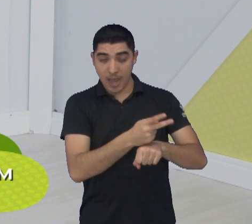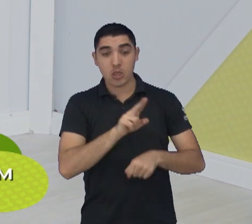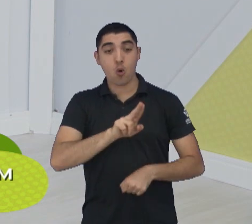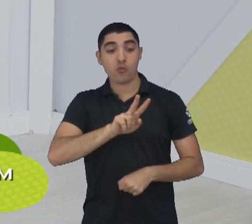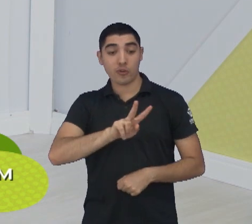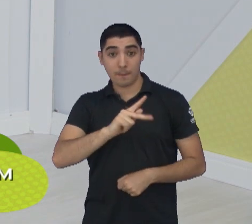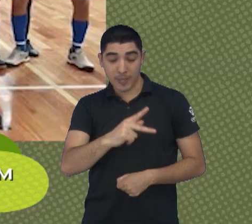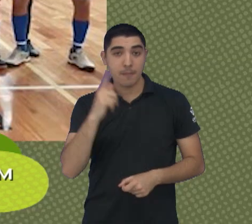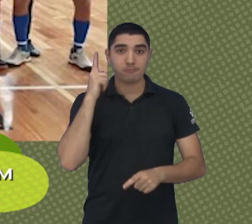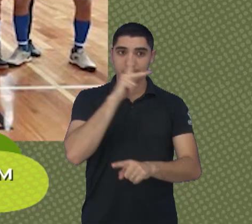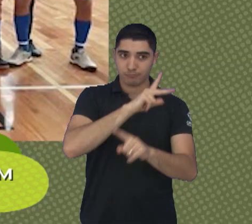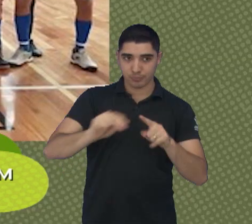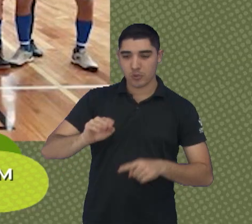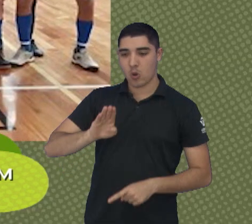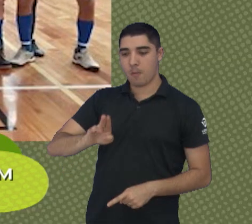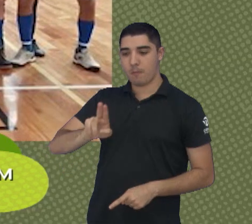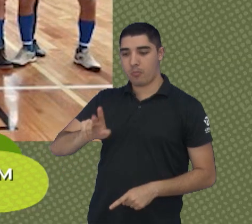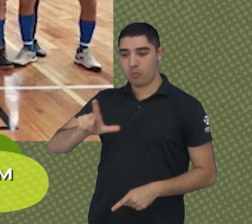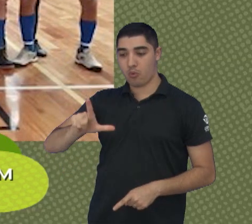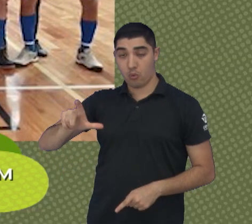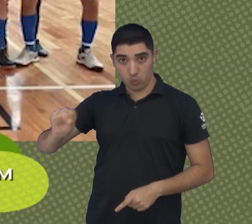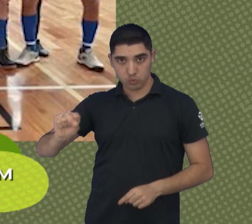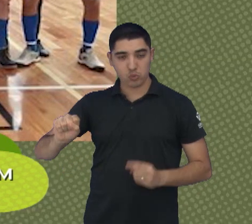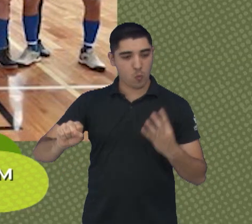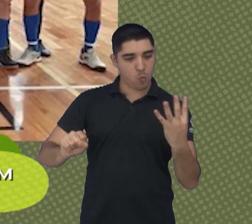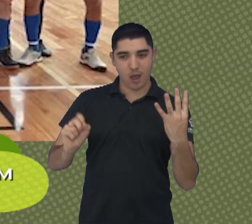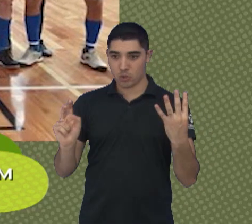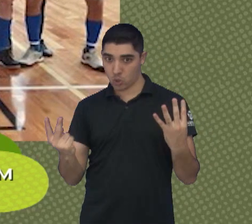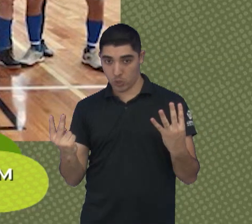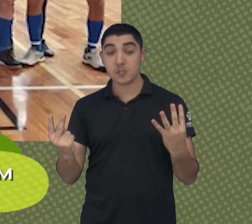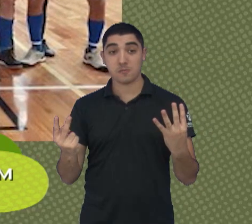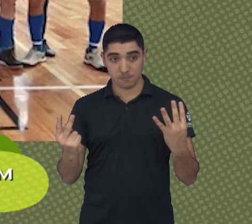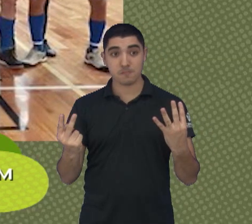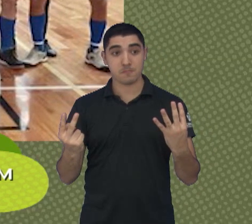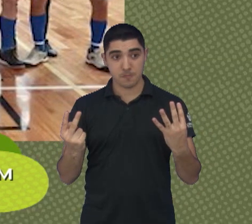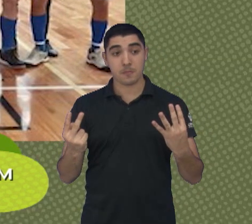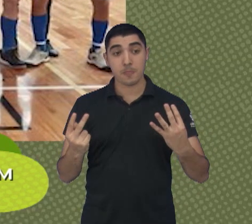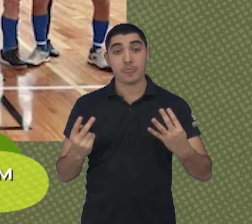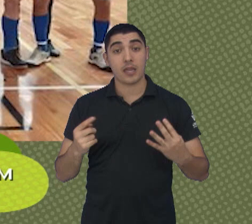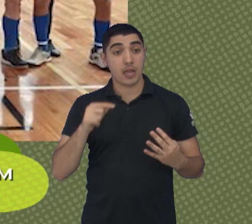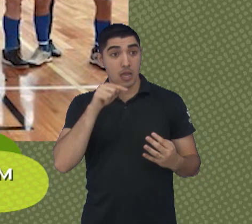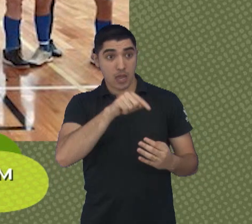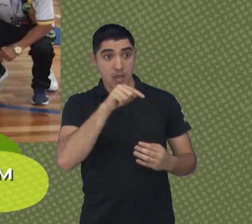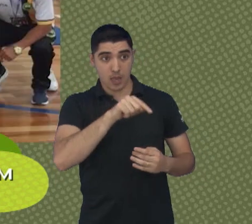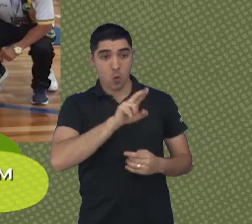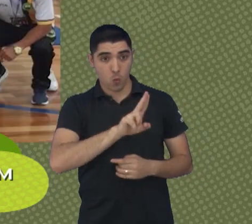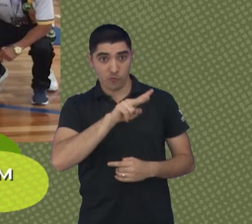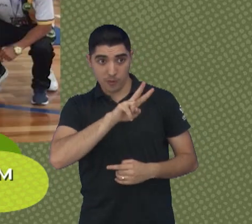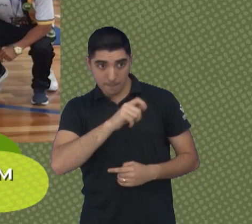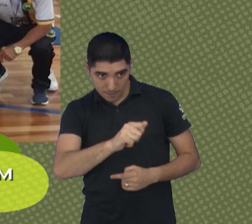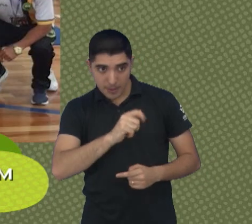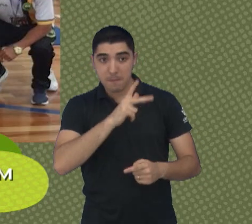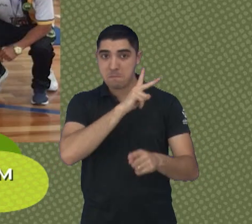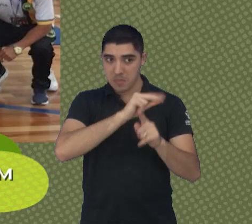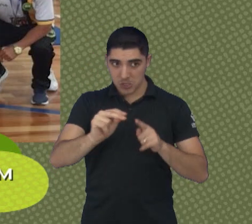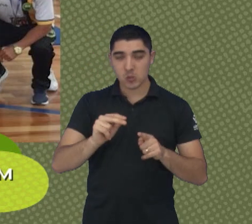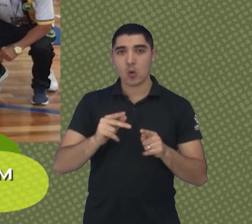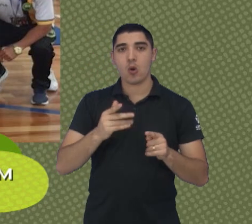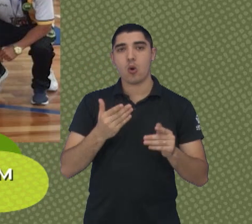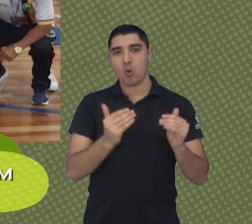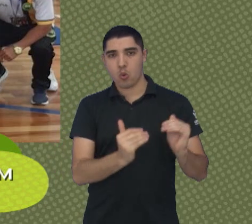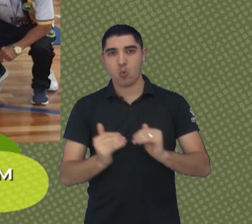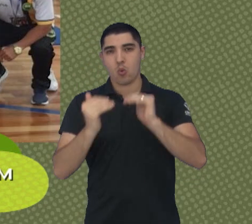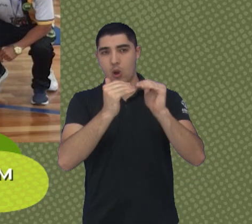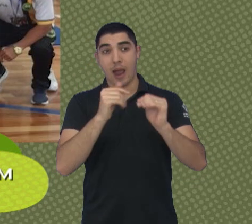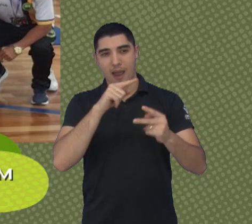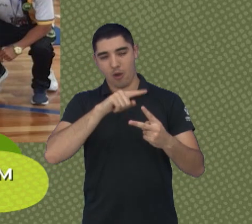título ao bater o Bulls por 4-2. As duas equipes conseguiram o acesso para a série ouro em 2024. Agora